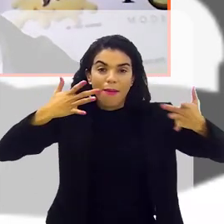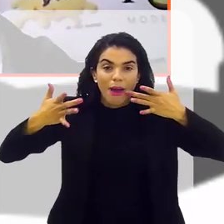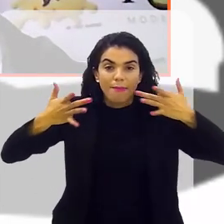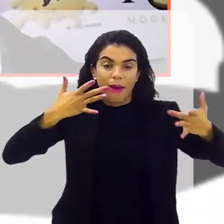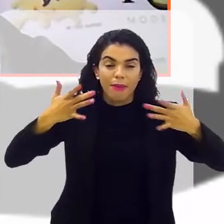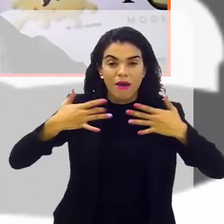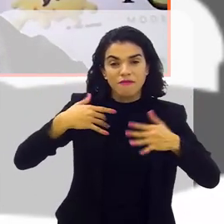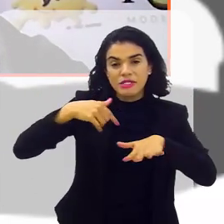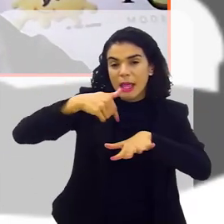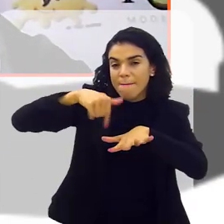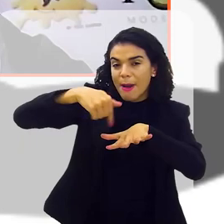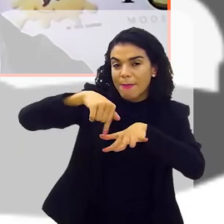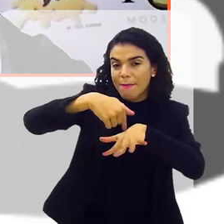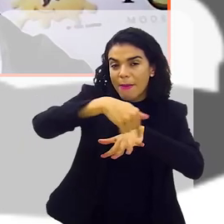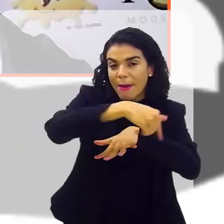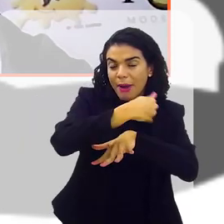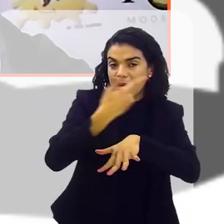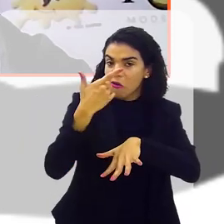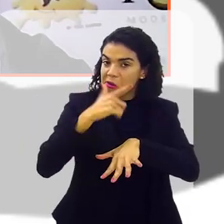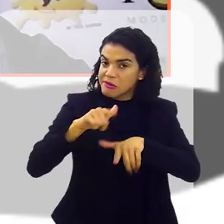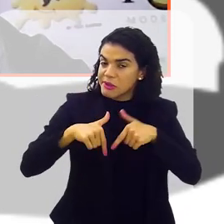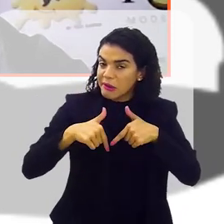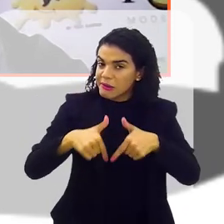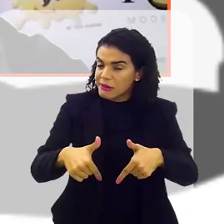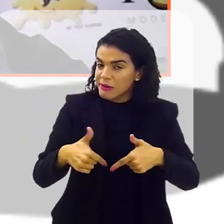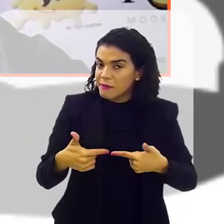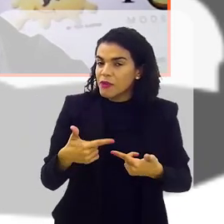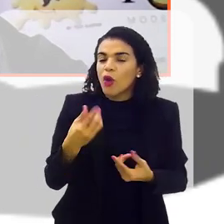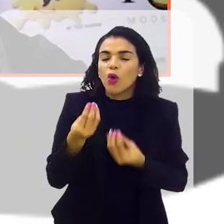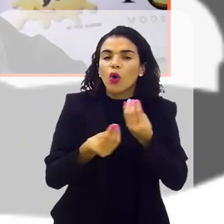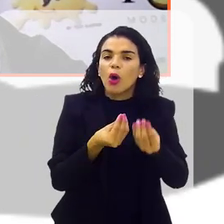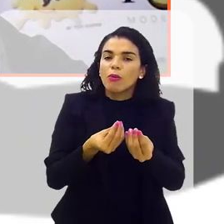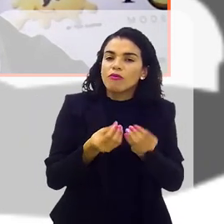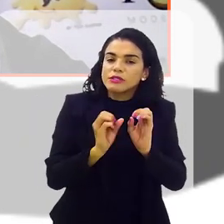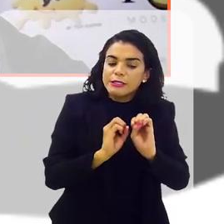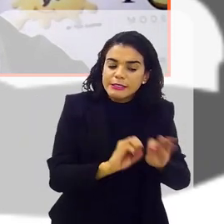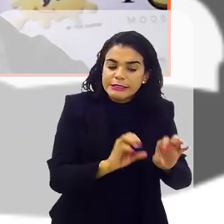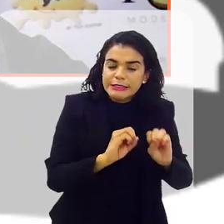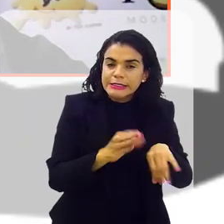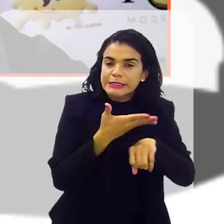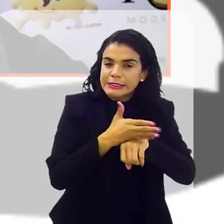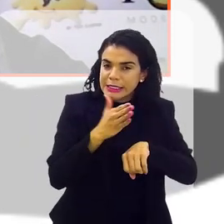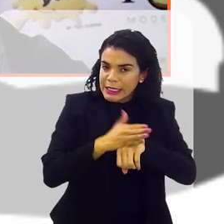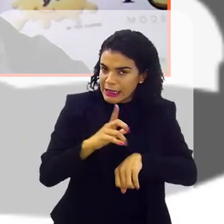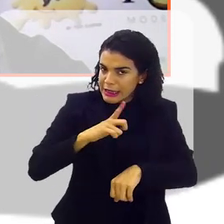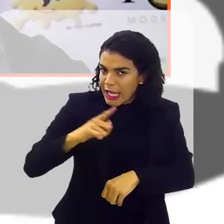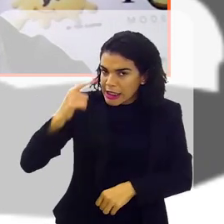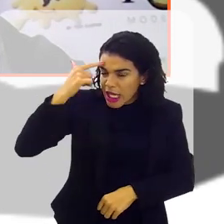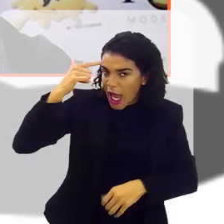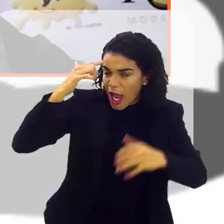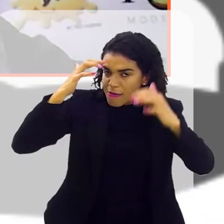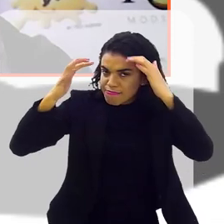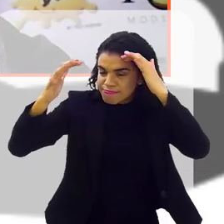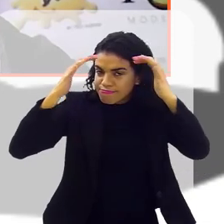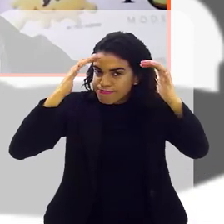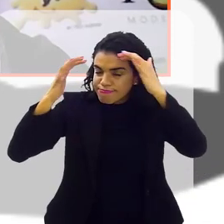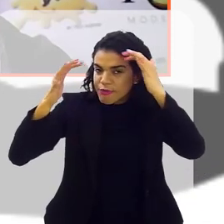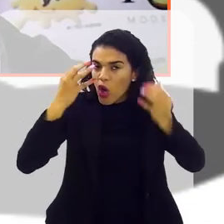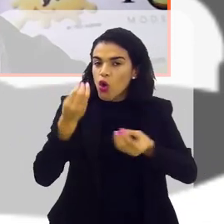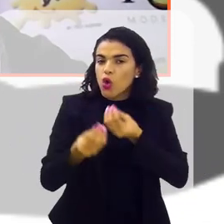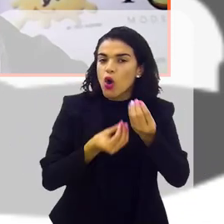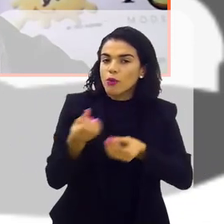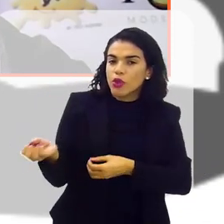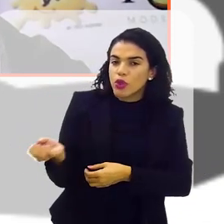conversado como é que você faria para poder treinar você já tem assim em mente Como ter um treinamento